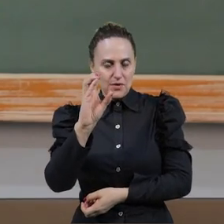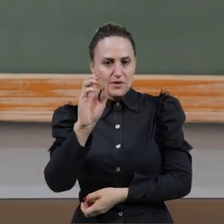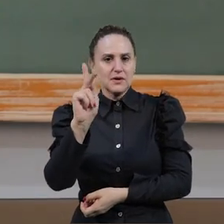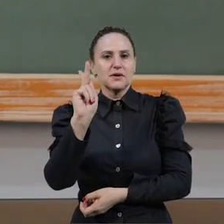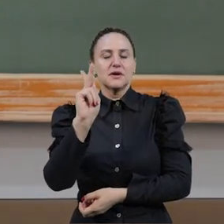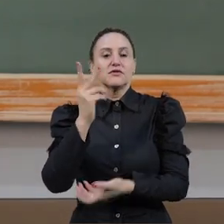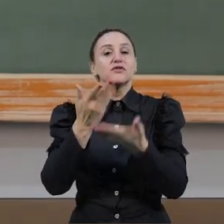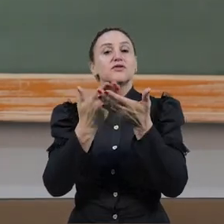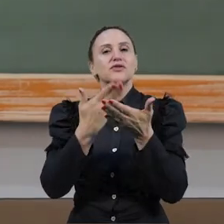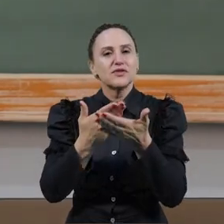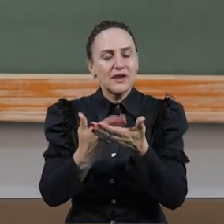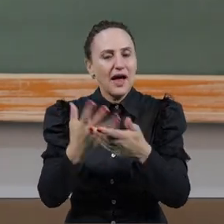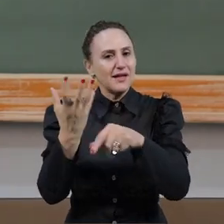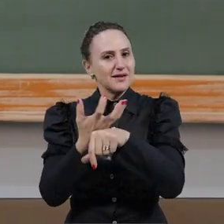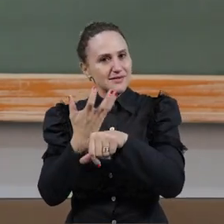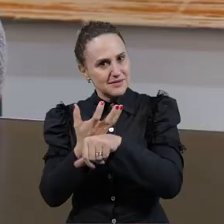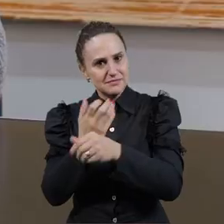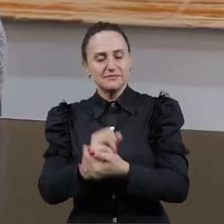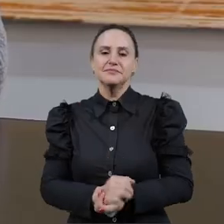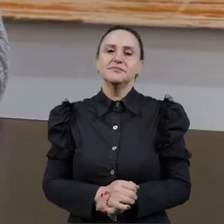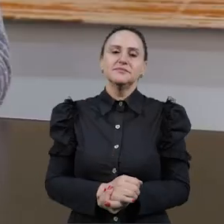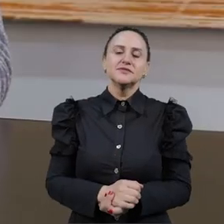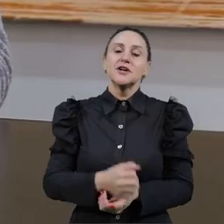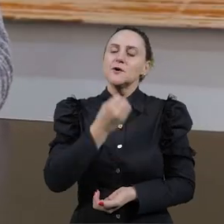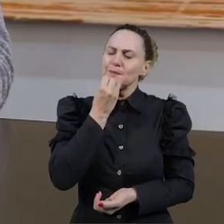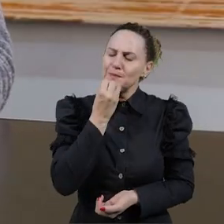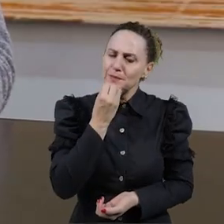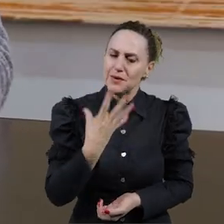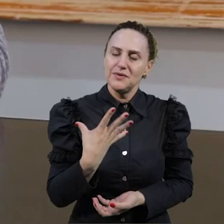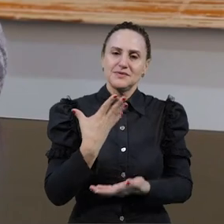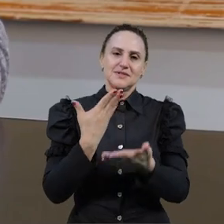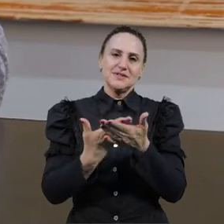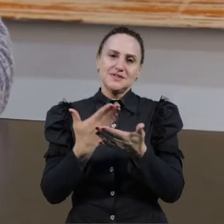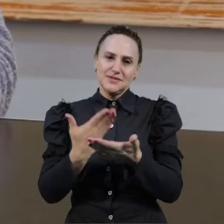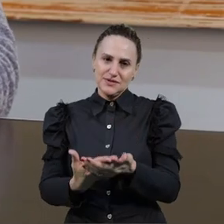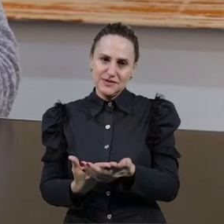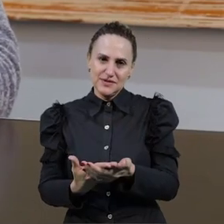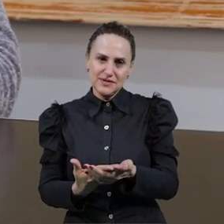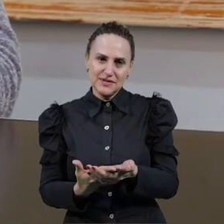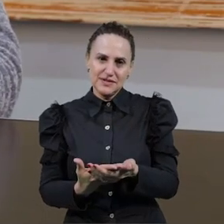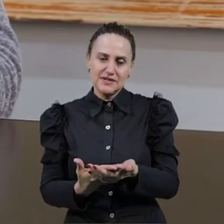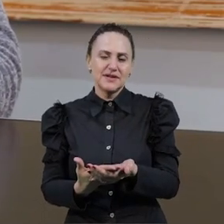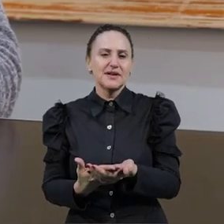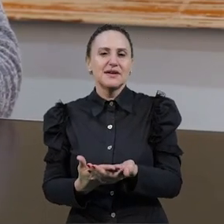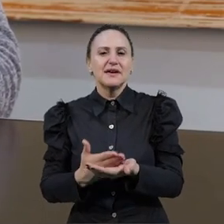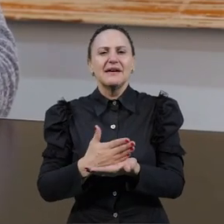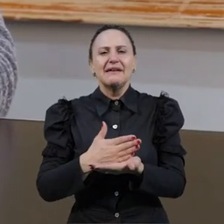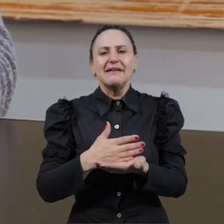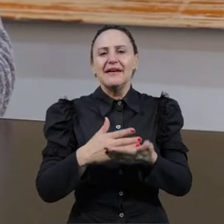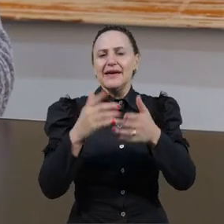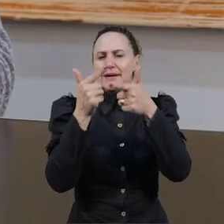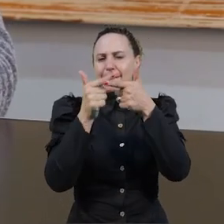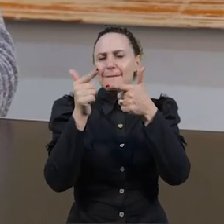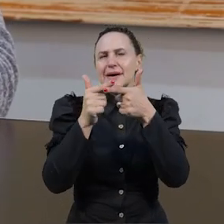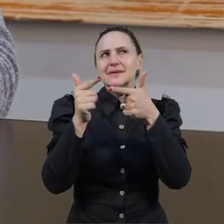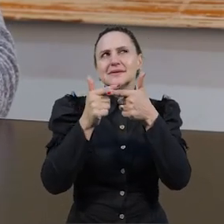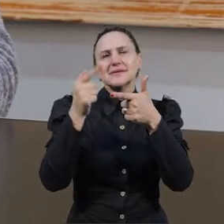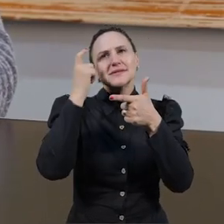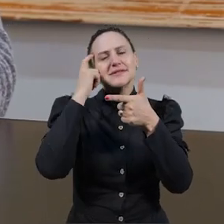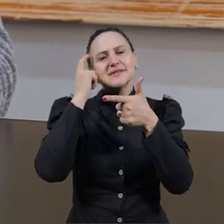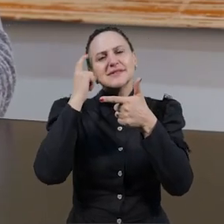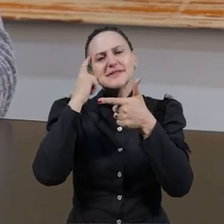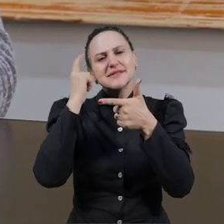disciplina. Tendo isso, né, bons estudos, intensas problematizações, é importante, enquanto